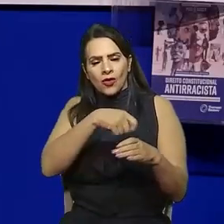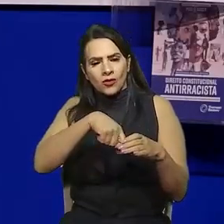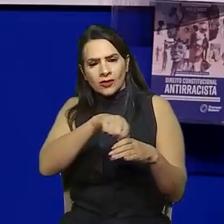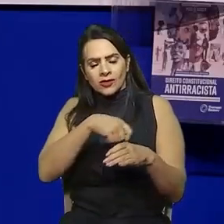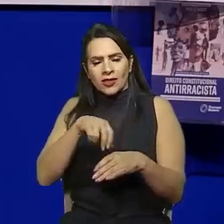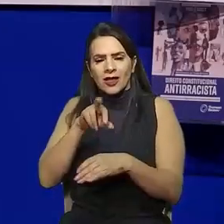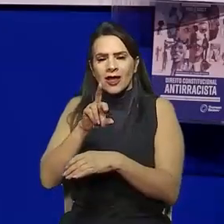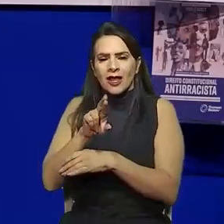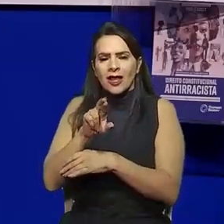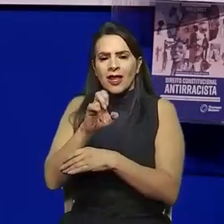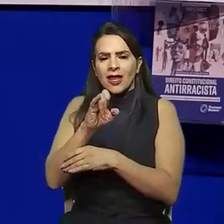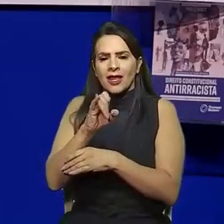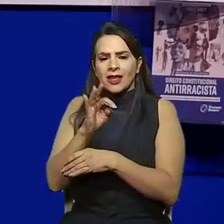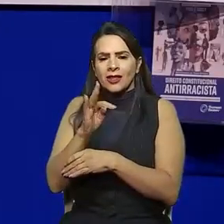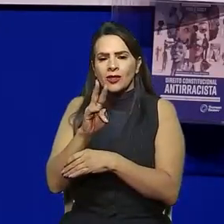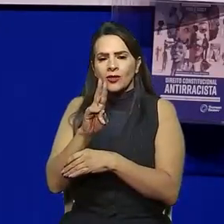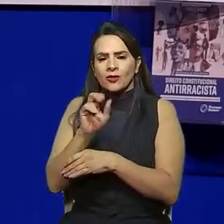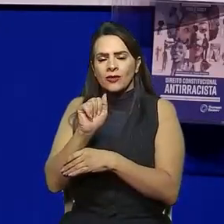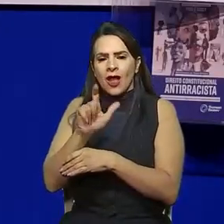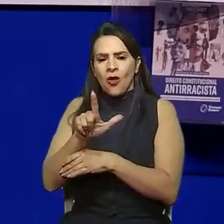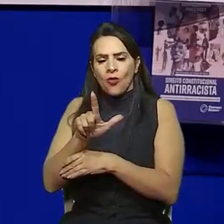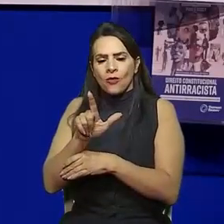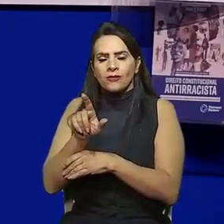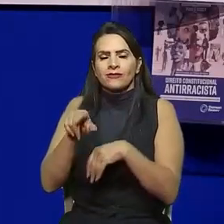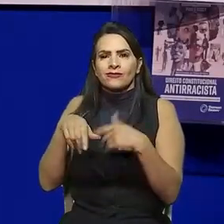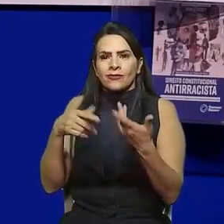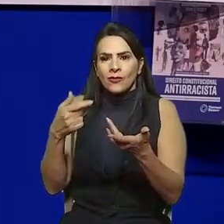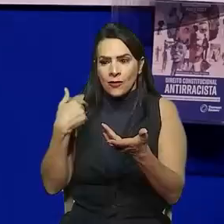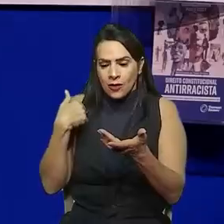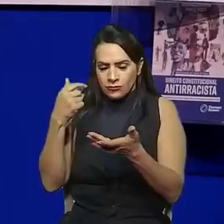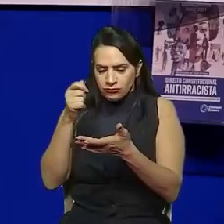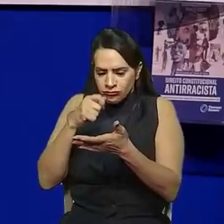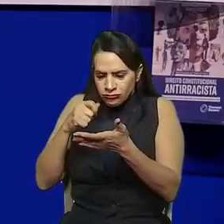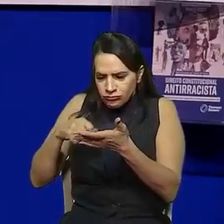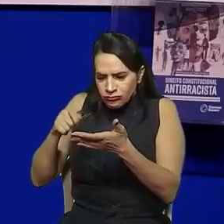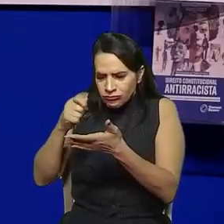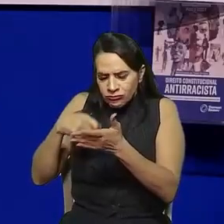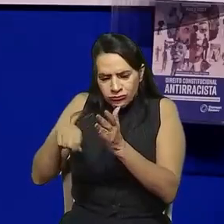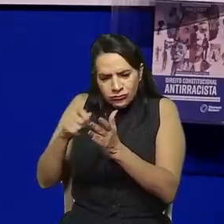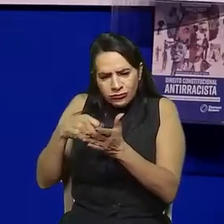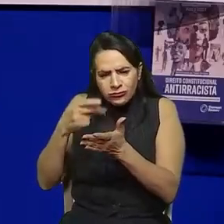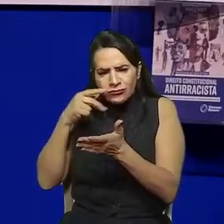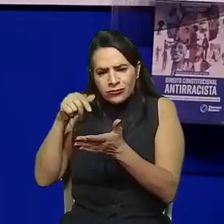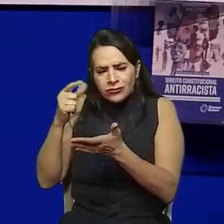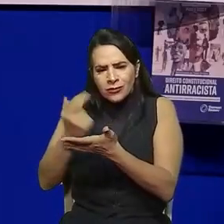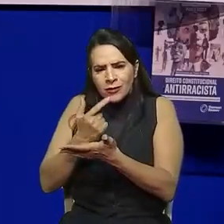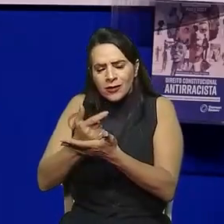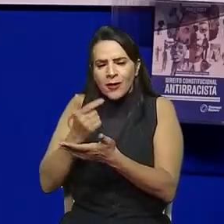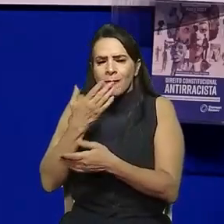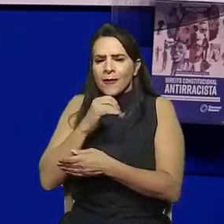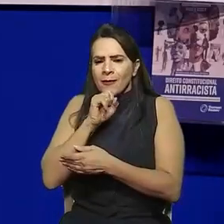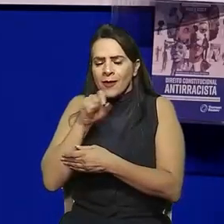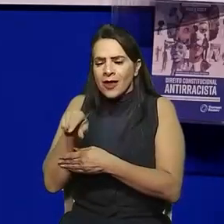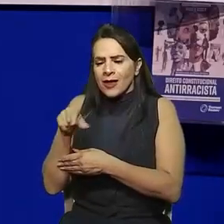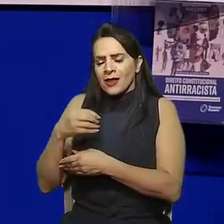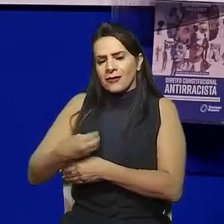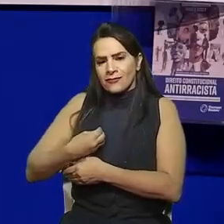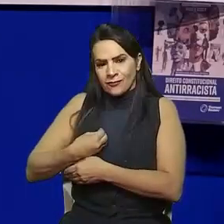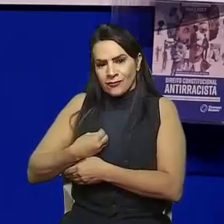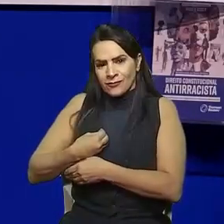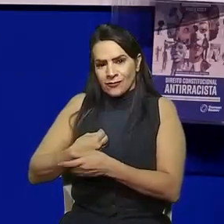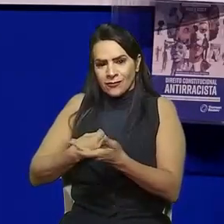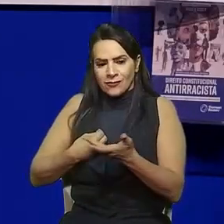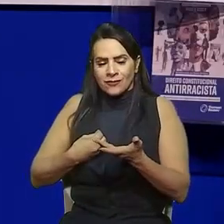quando eu desenhei esse livro, o papai era vivo, e eu disse a ele que eu queria pesquisar em loco, que eu